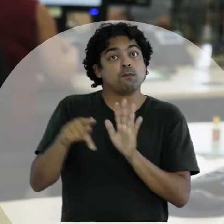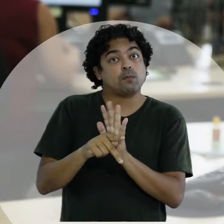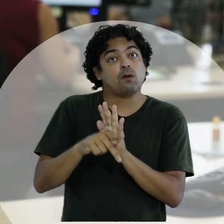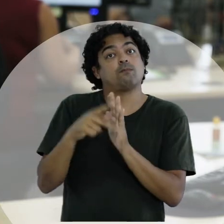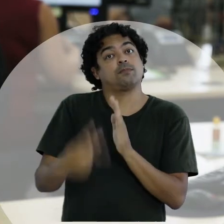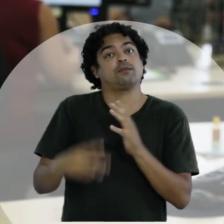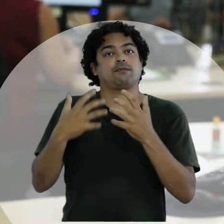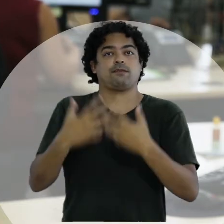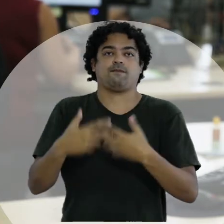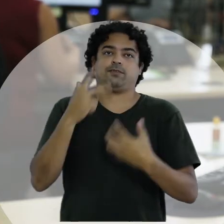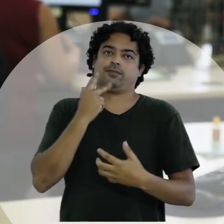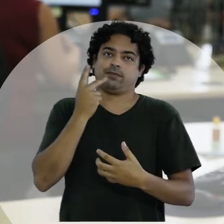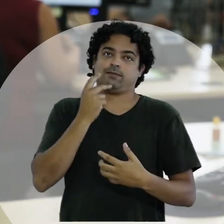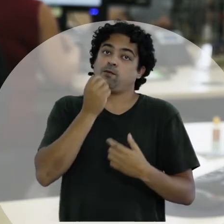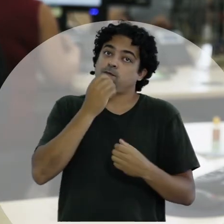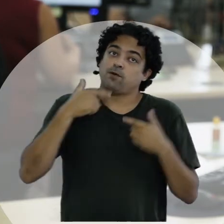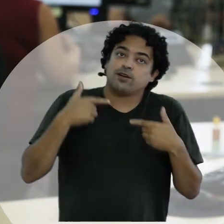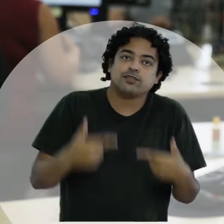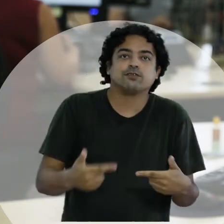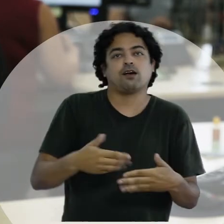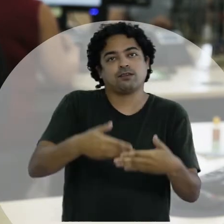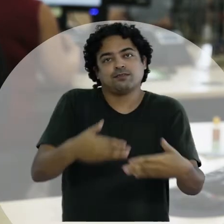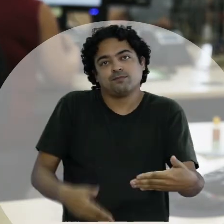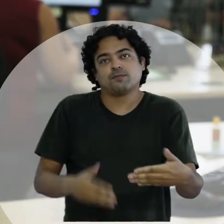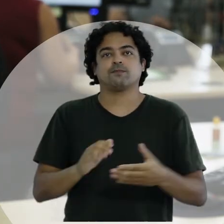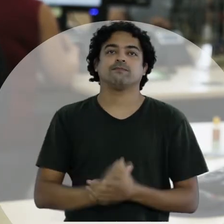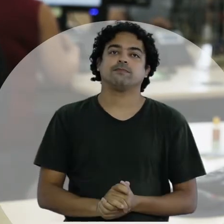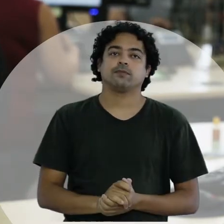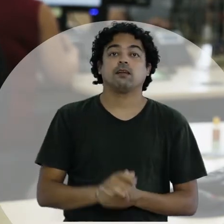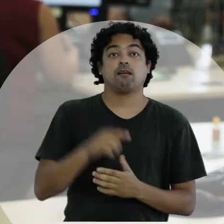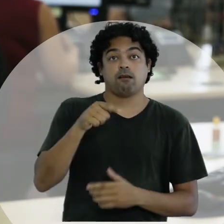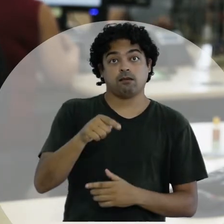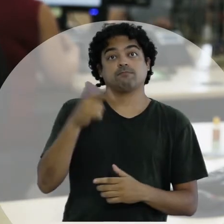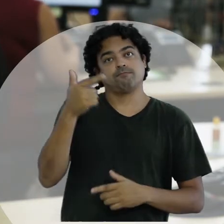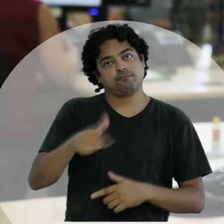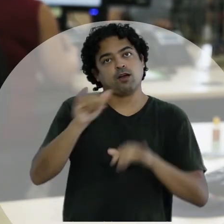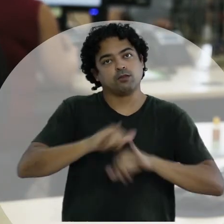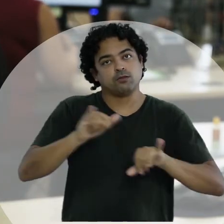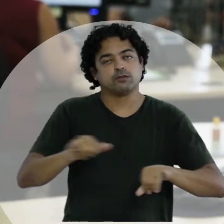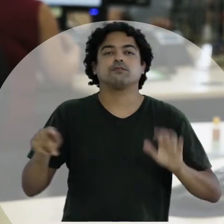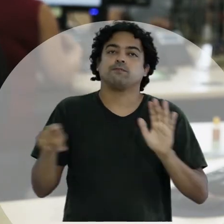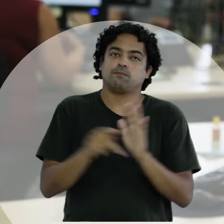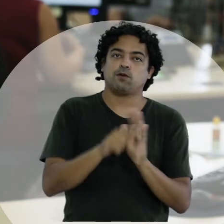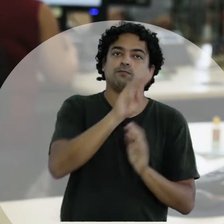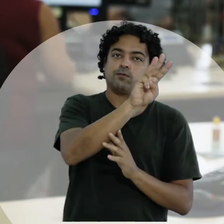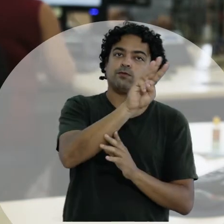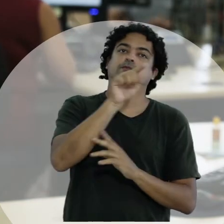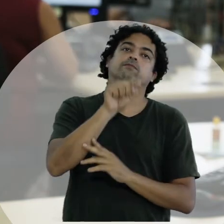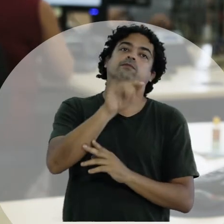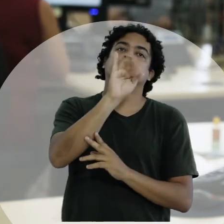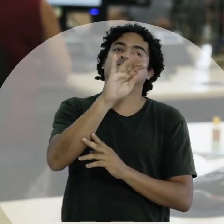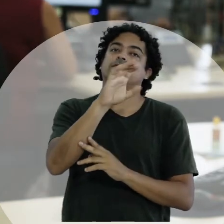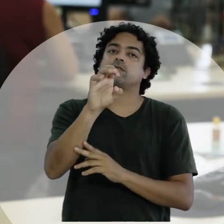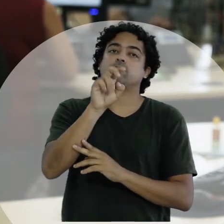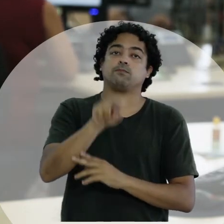para o IFCE. Boa sorte aos candidatos! Essas e outras notícias você confere no nosso portal